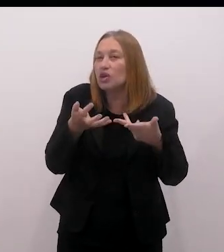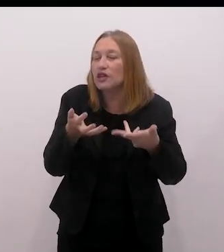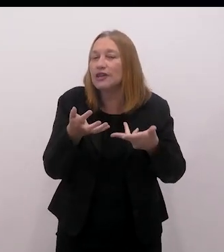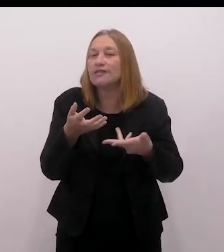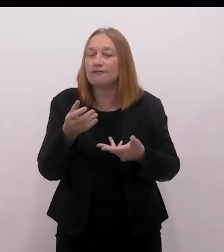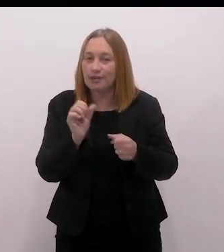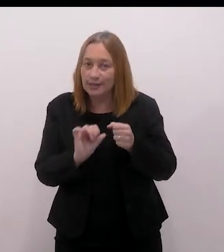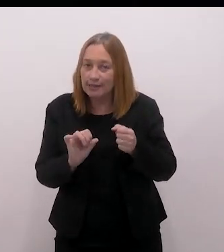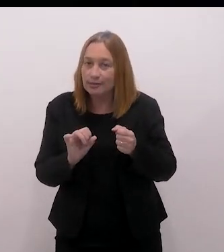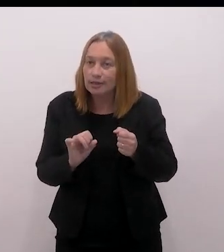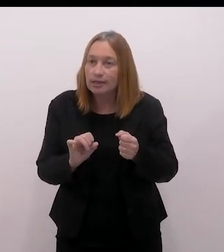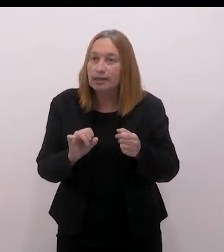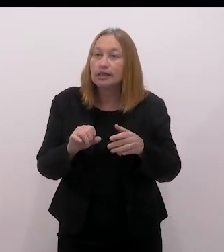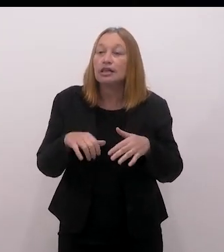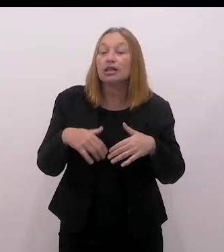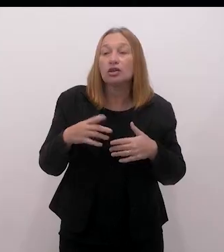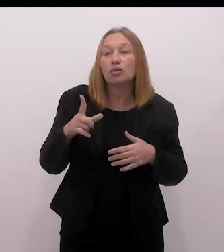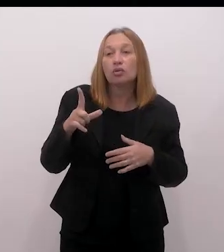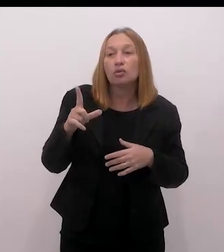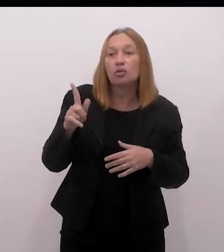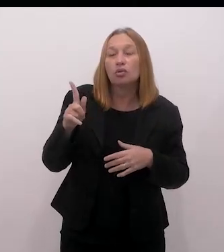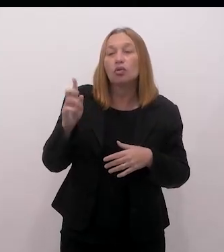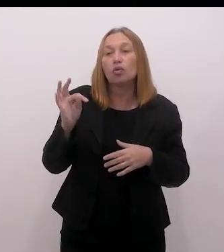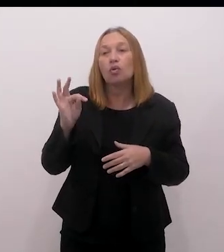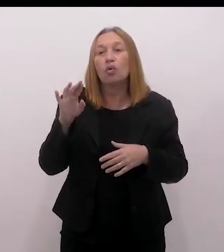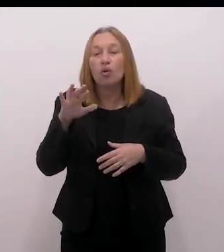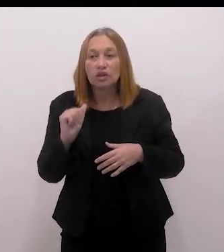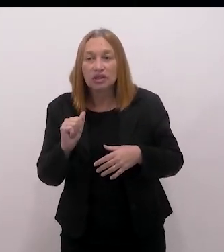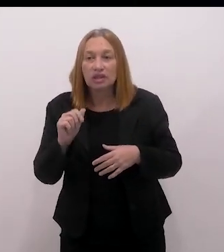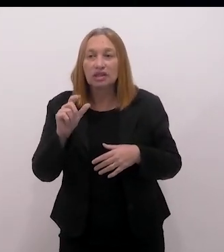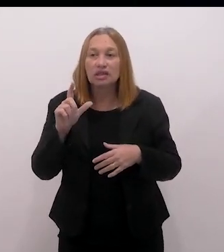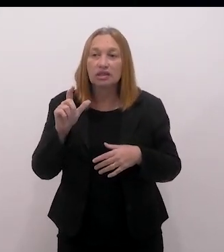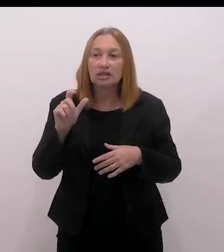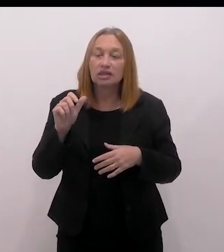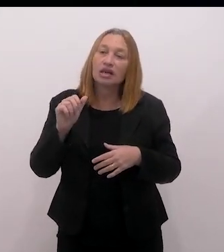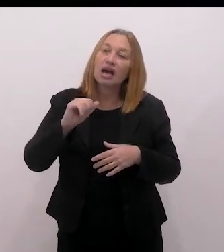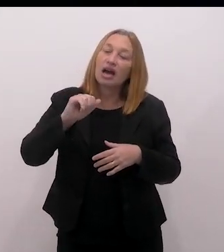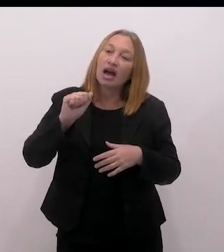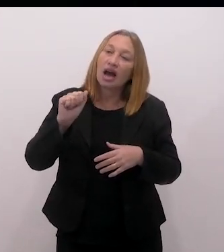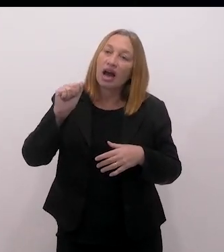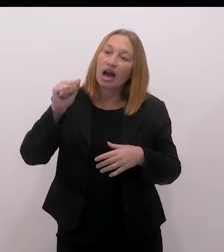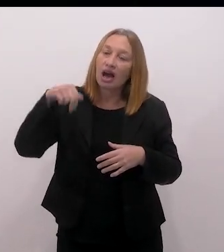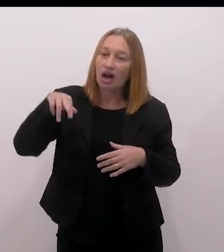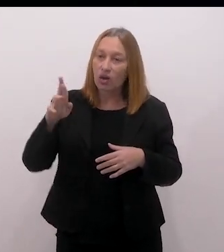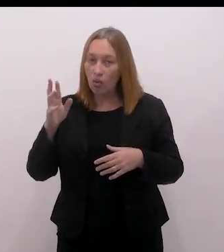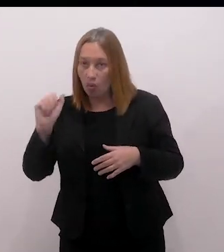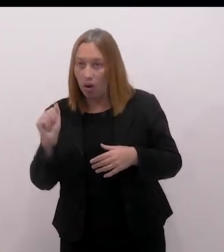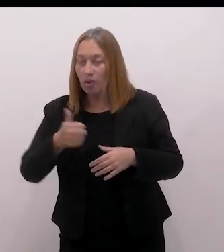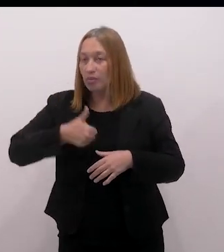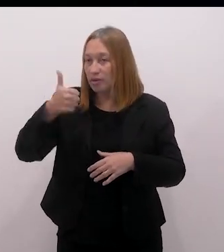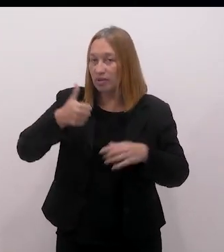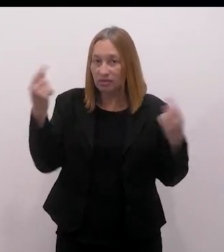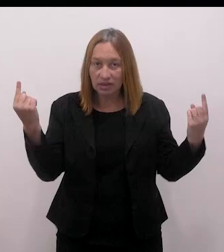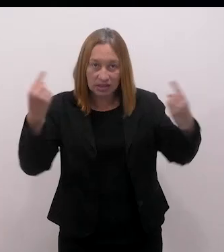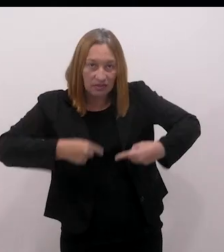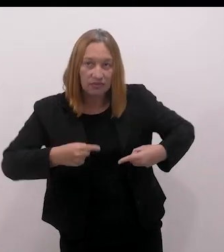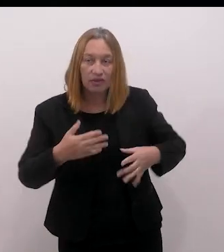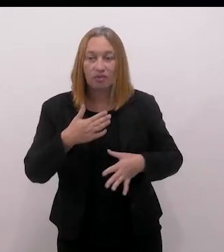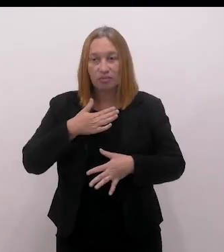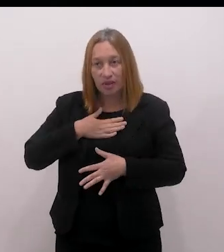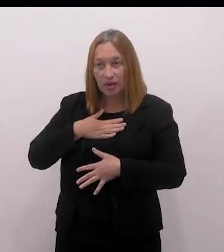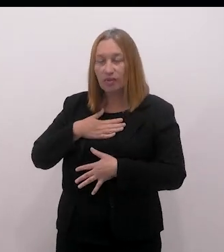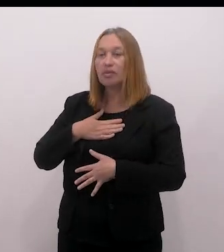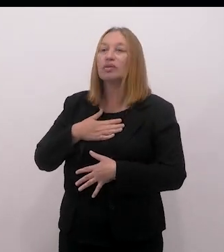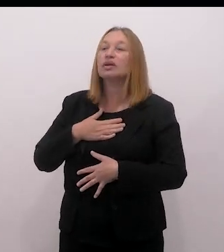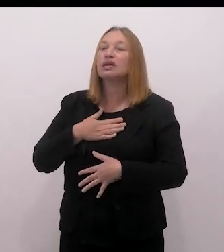tinha intuição de fazer, né? E o Gota d'Água foi o primeiro grande exemplo, né? E foi um grande desafio, né? Que eu